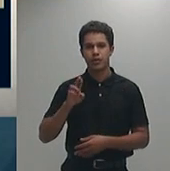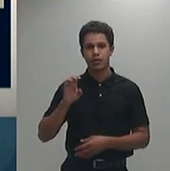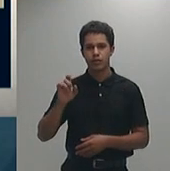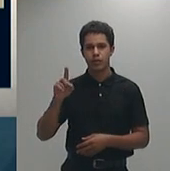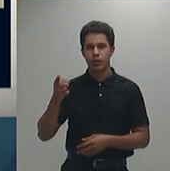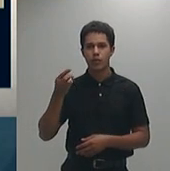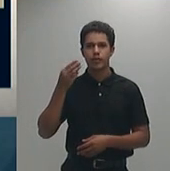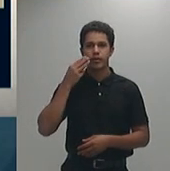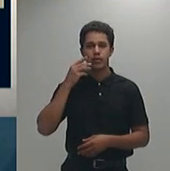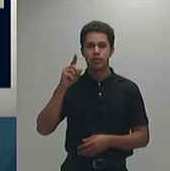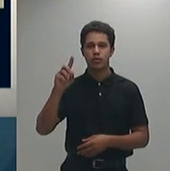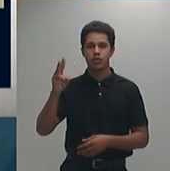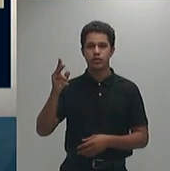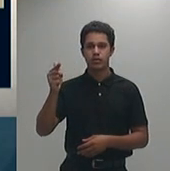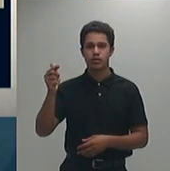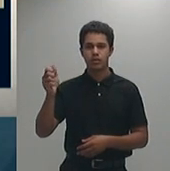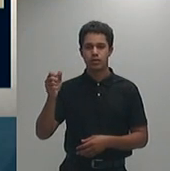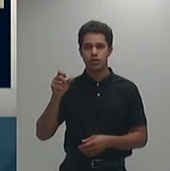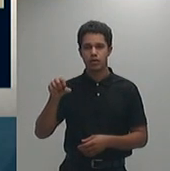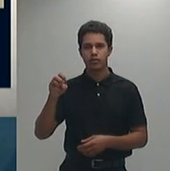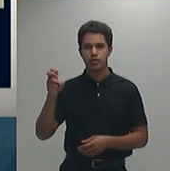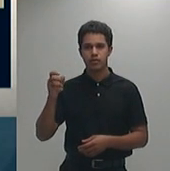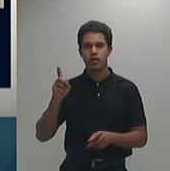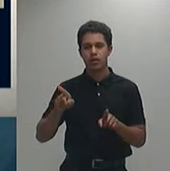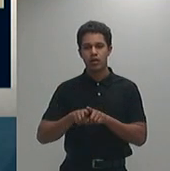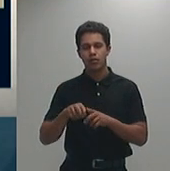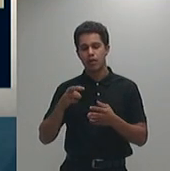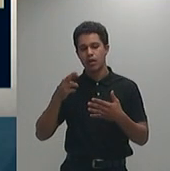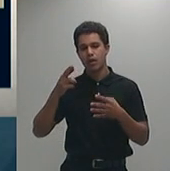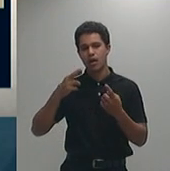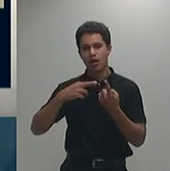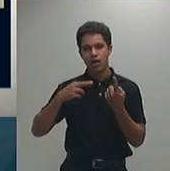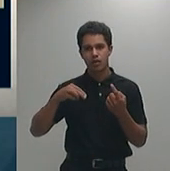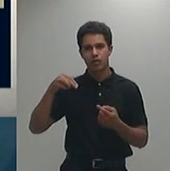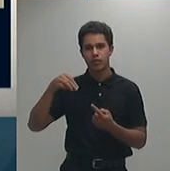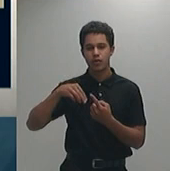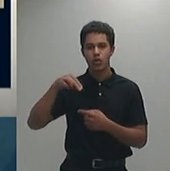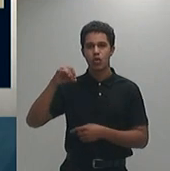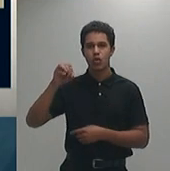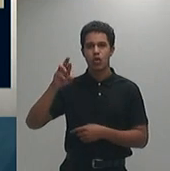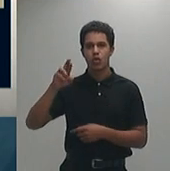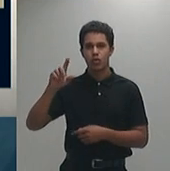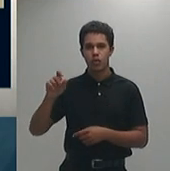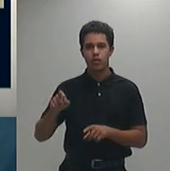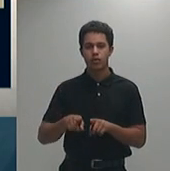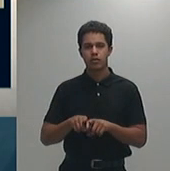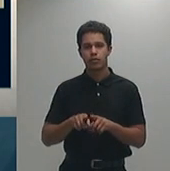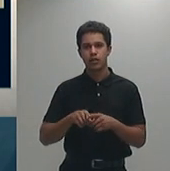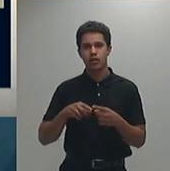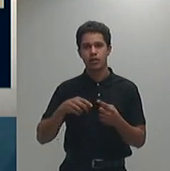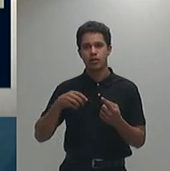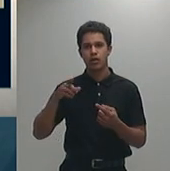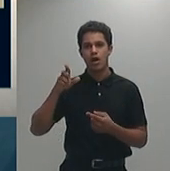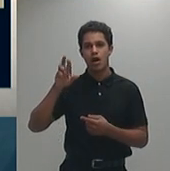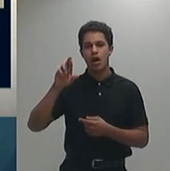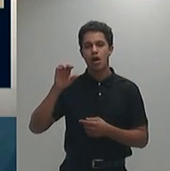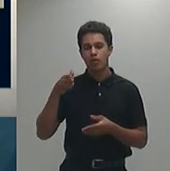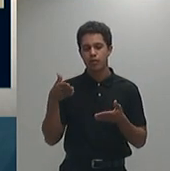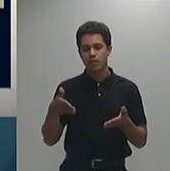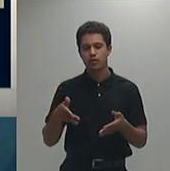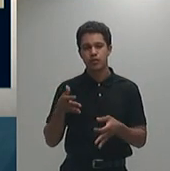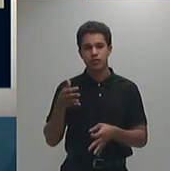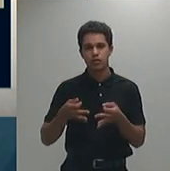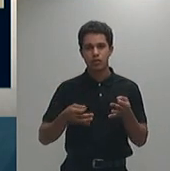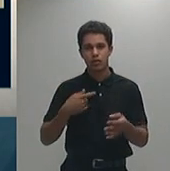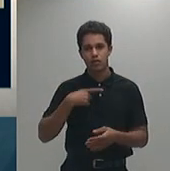7956 também relatou o ministro Noronha relator para acórdão Ministro eminente Ministro algo que participa do julgamento os interessados